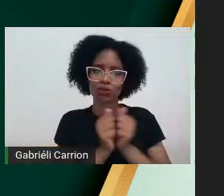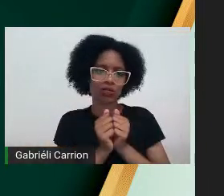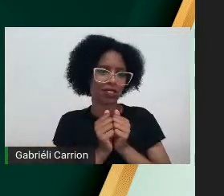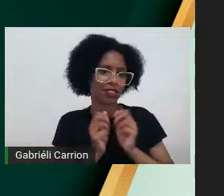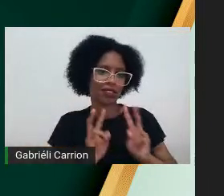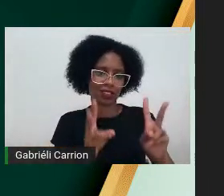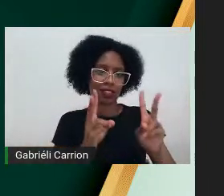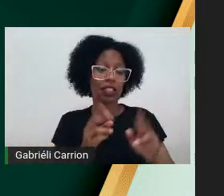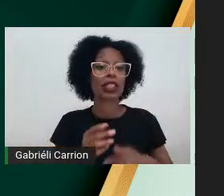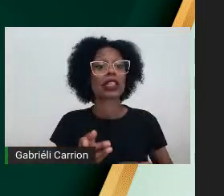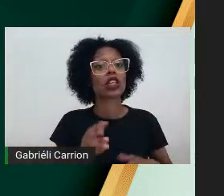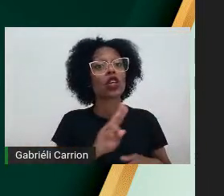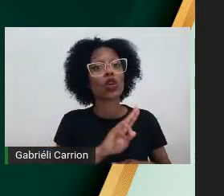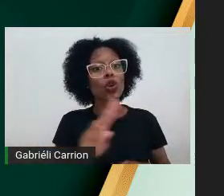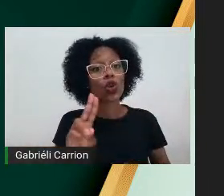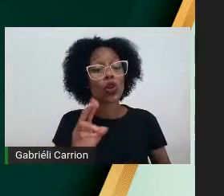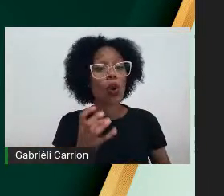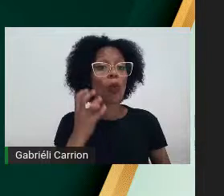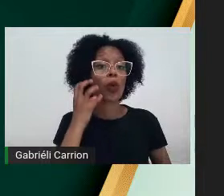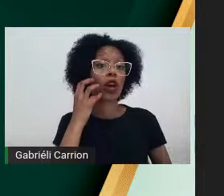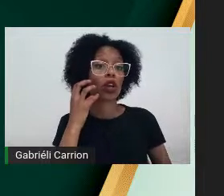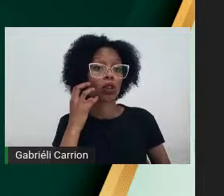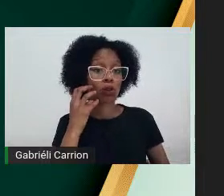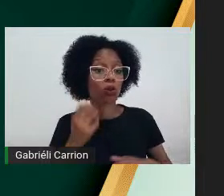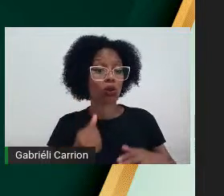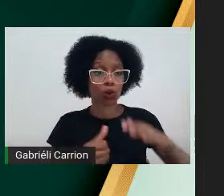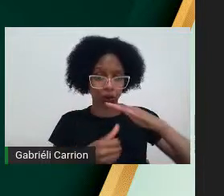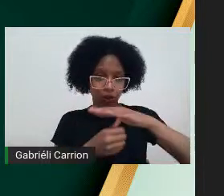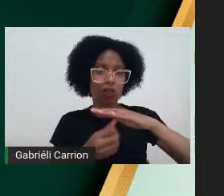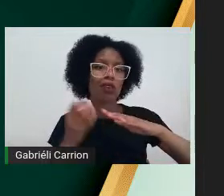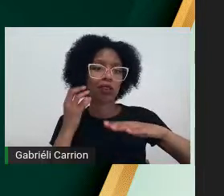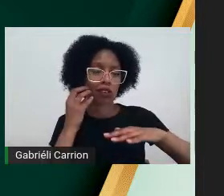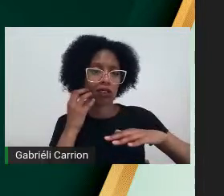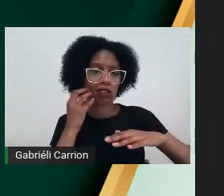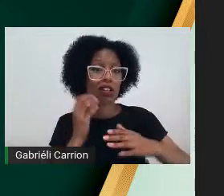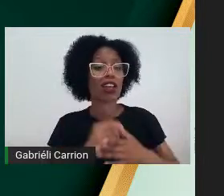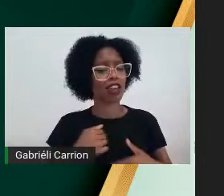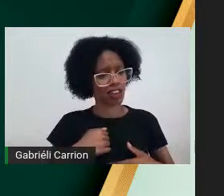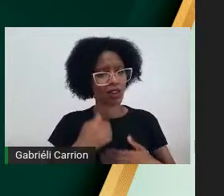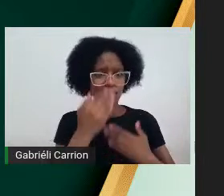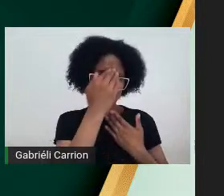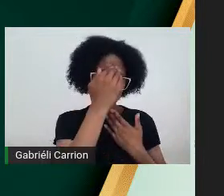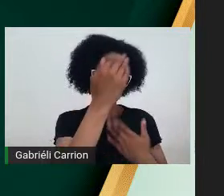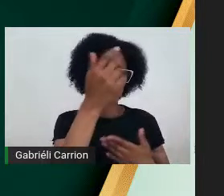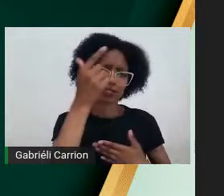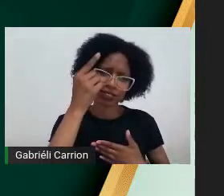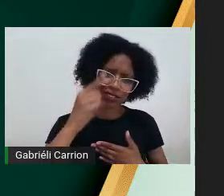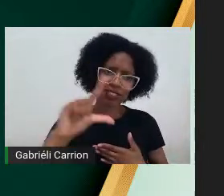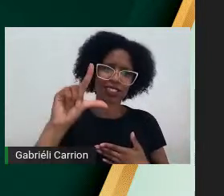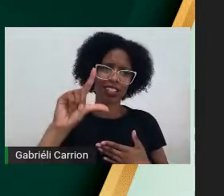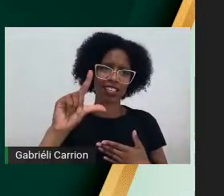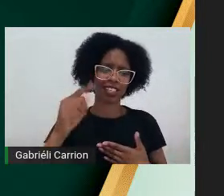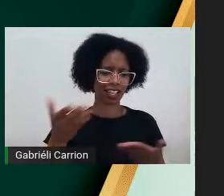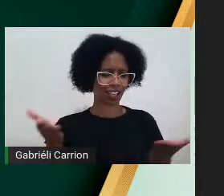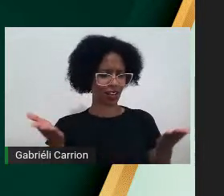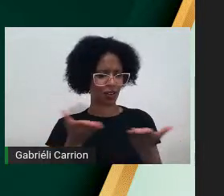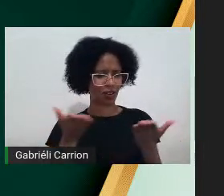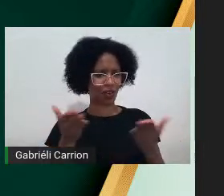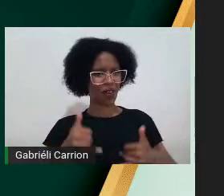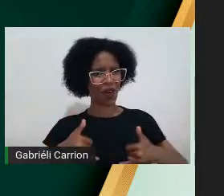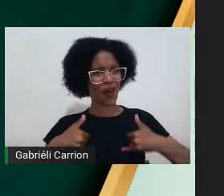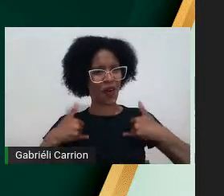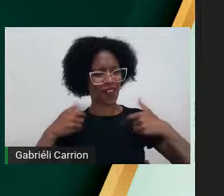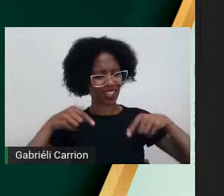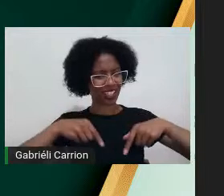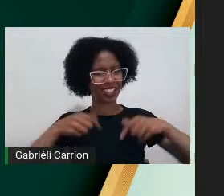nome do nosso reitor, o professor Roberlaine Ribeiro Jorge, eu agradeço mais uma vez a oportunidade e a honra de estar